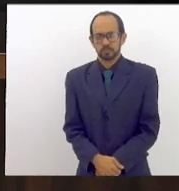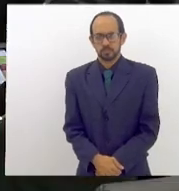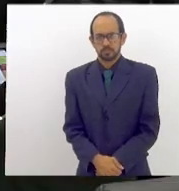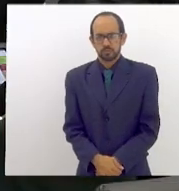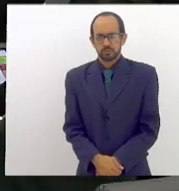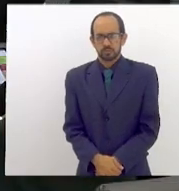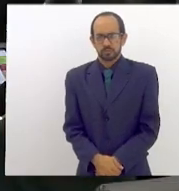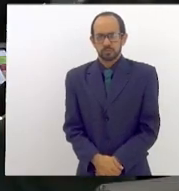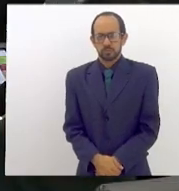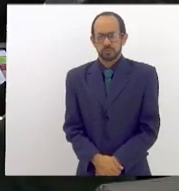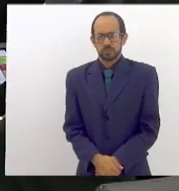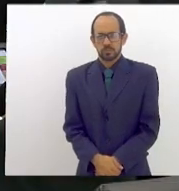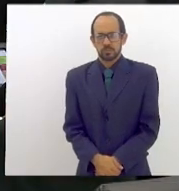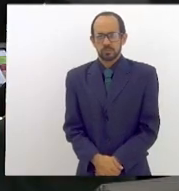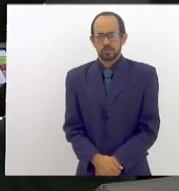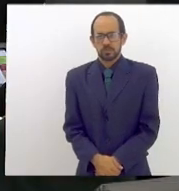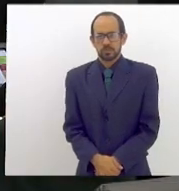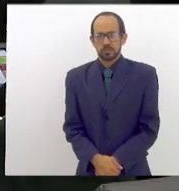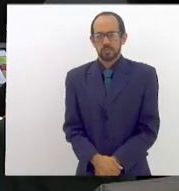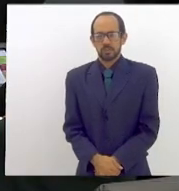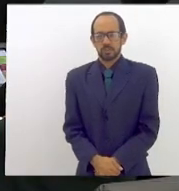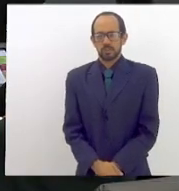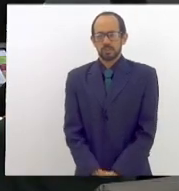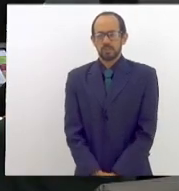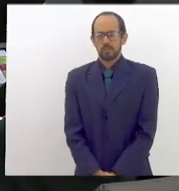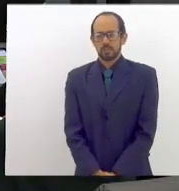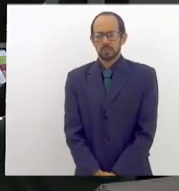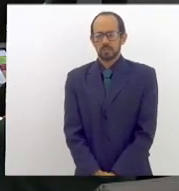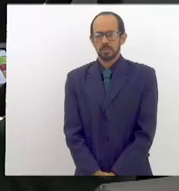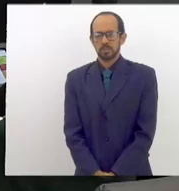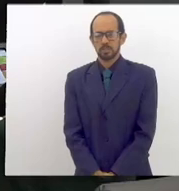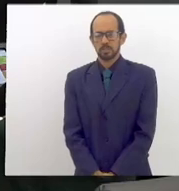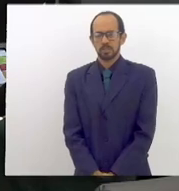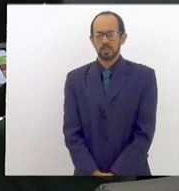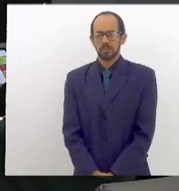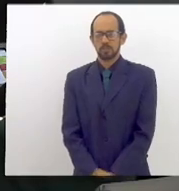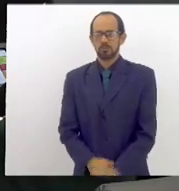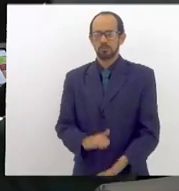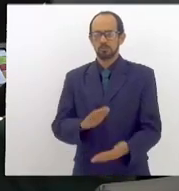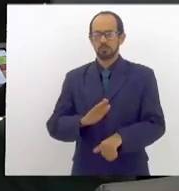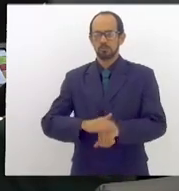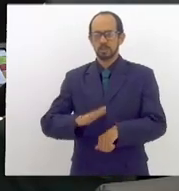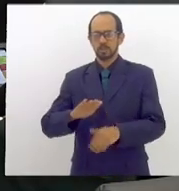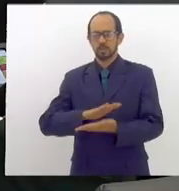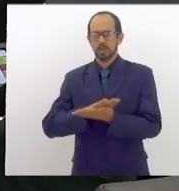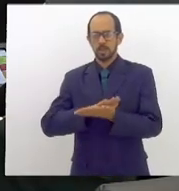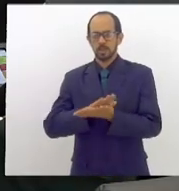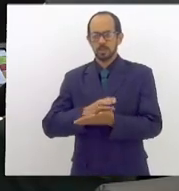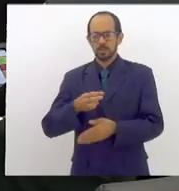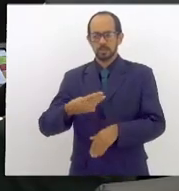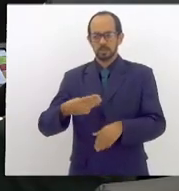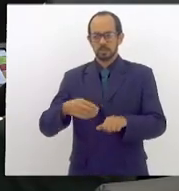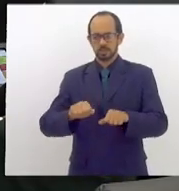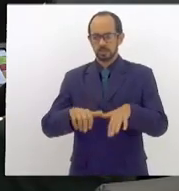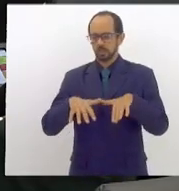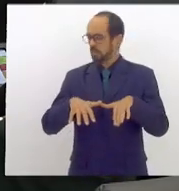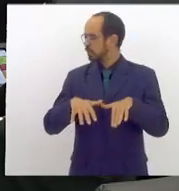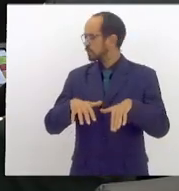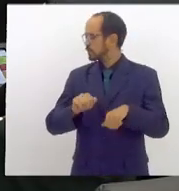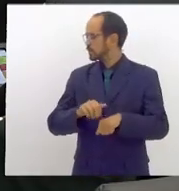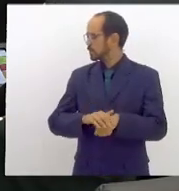próxima sessão tem 3:30 traz as emendas por favor nada mais do dia da terceira sessão mesmo está encerrado